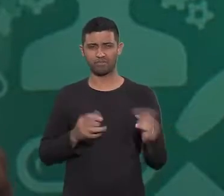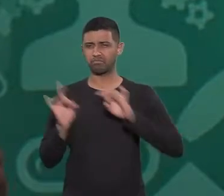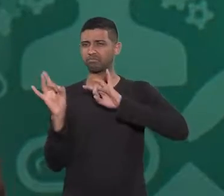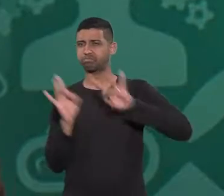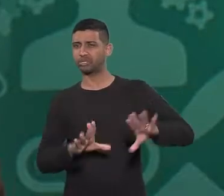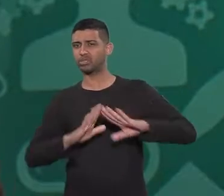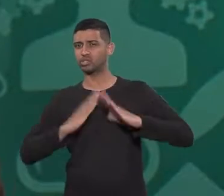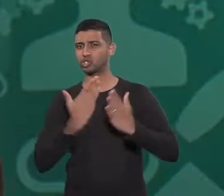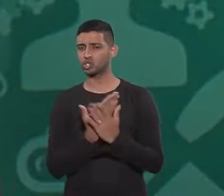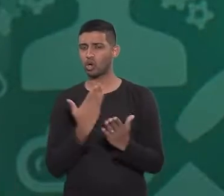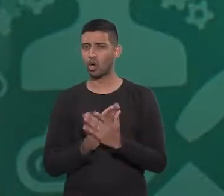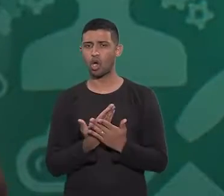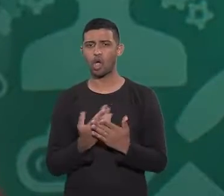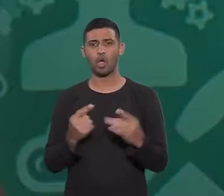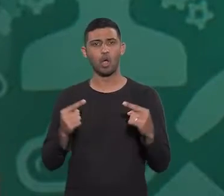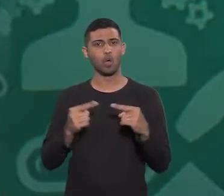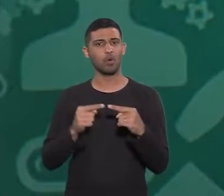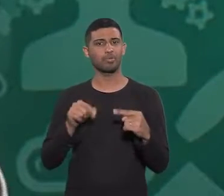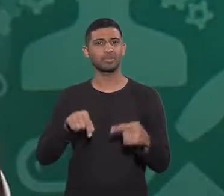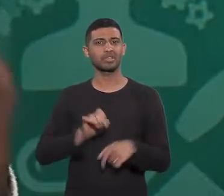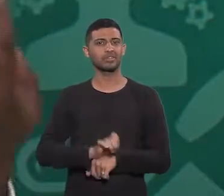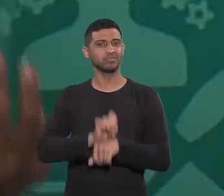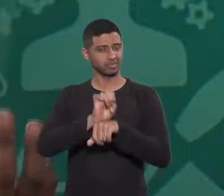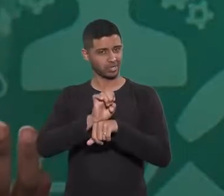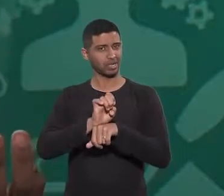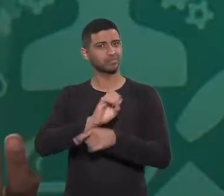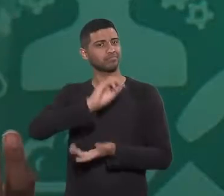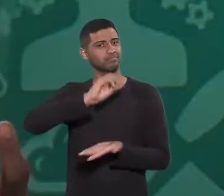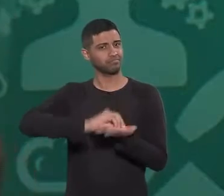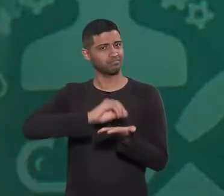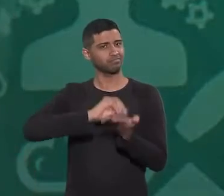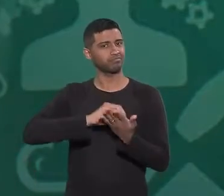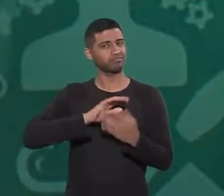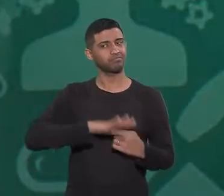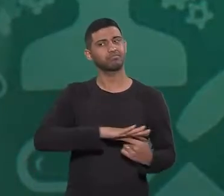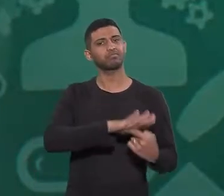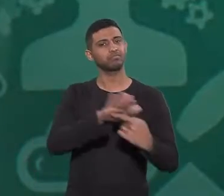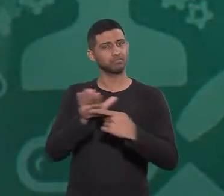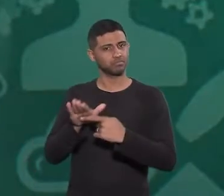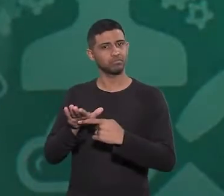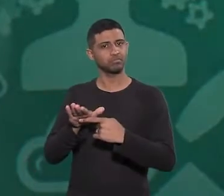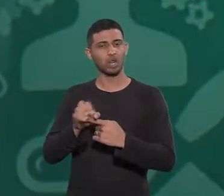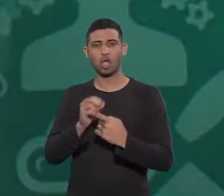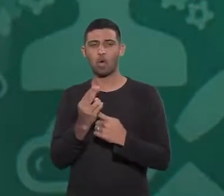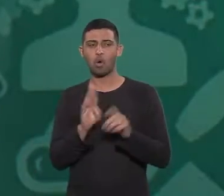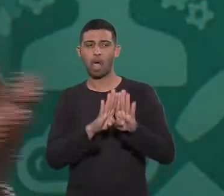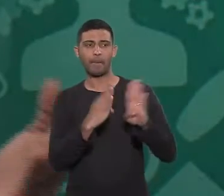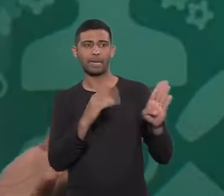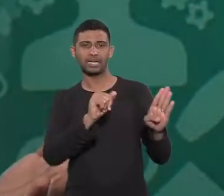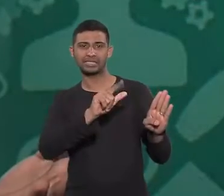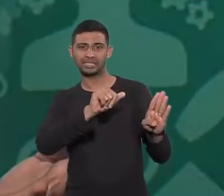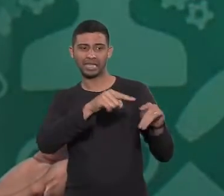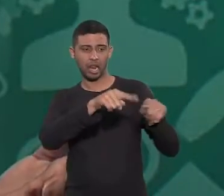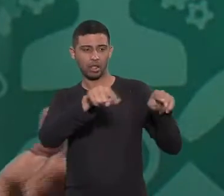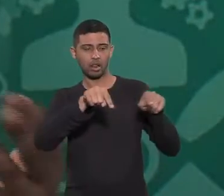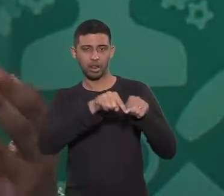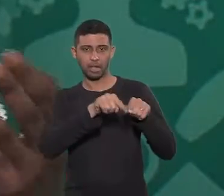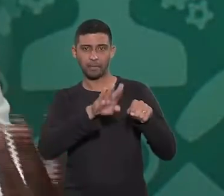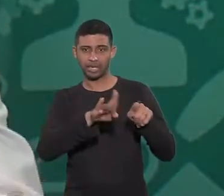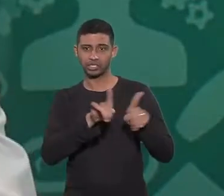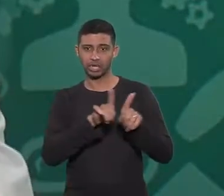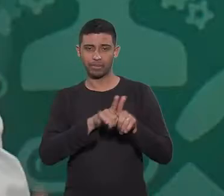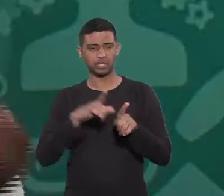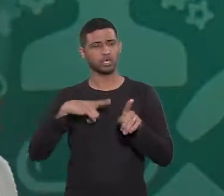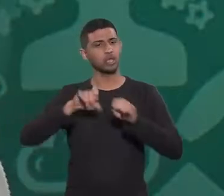fora da escola, faz parte da competência do Estado não só abrir uma sala de aula e deixar ela disponível lá,